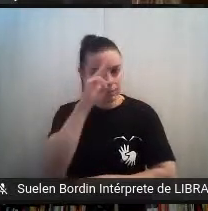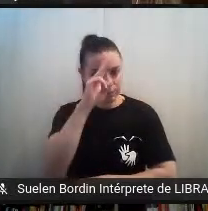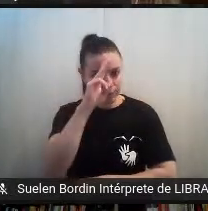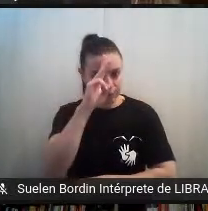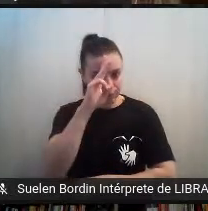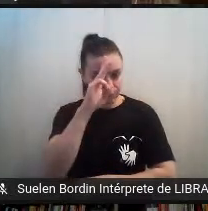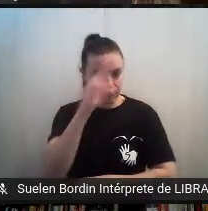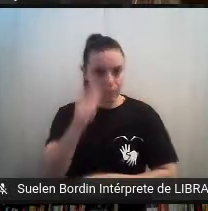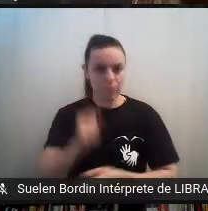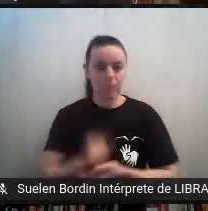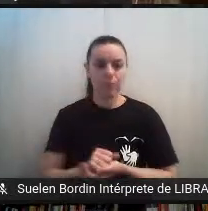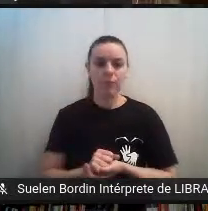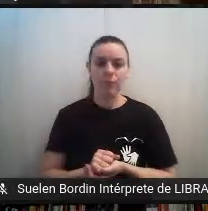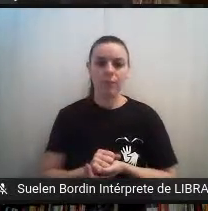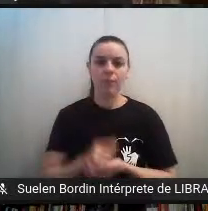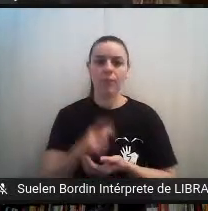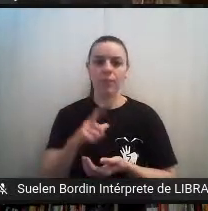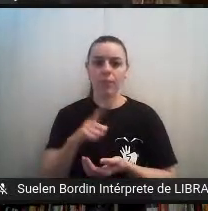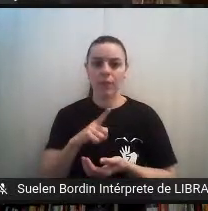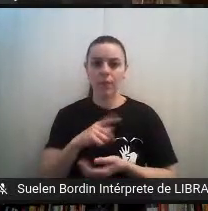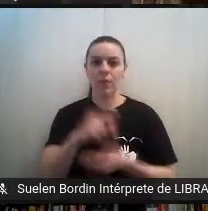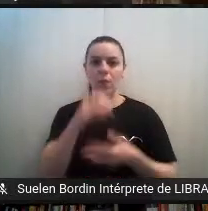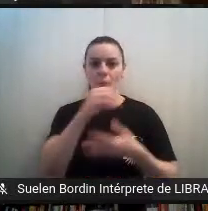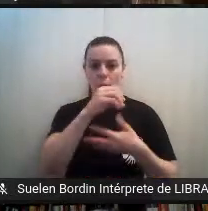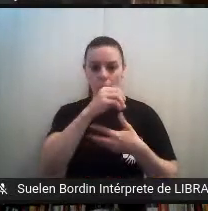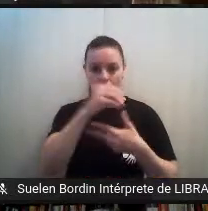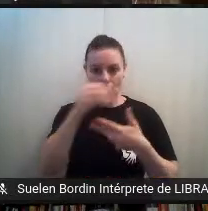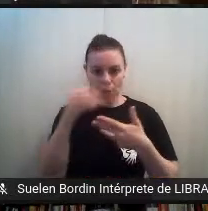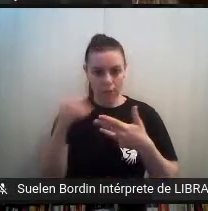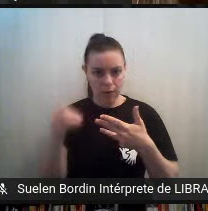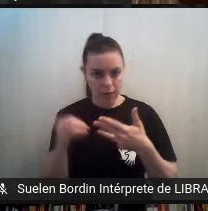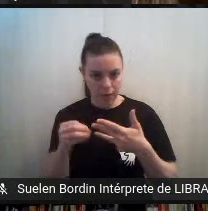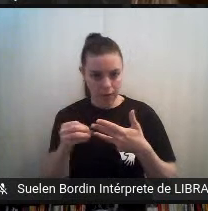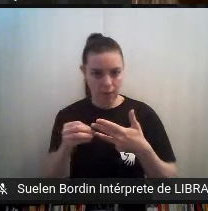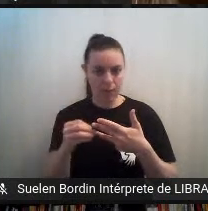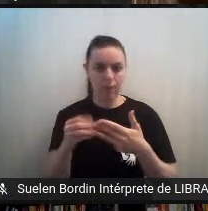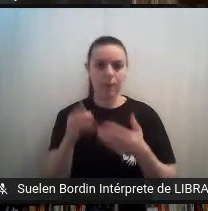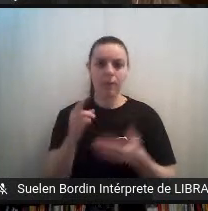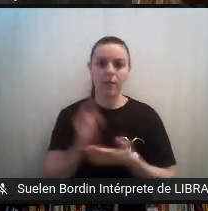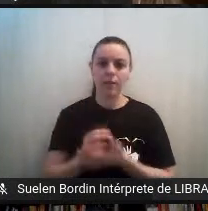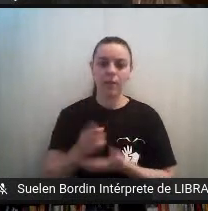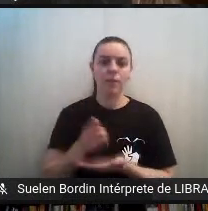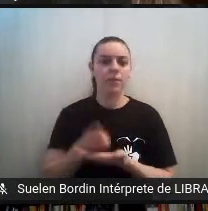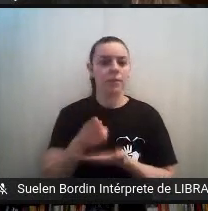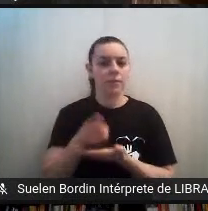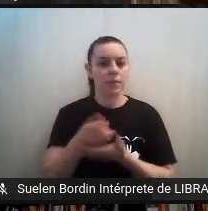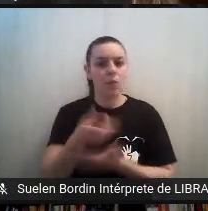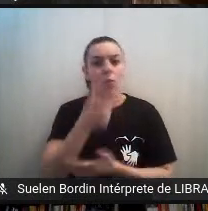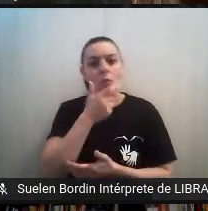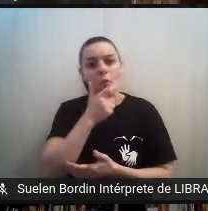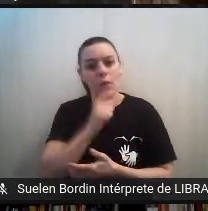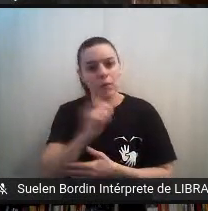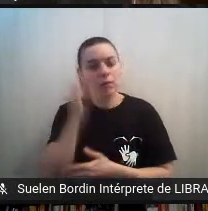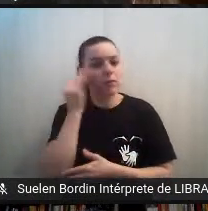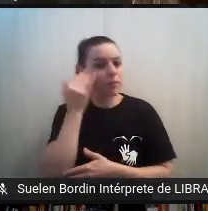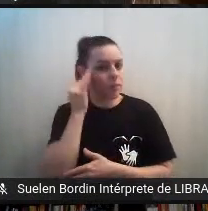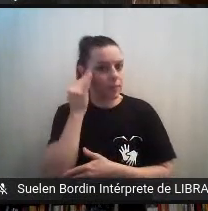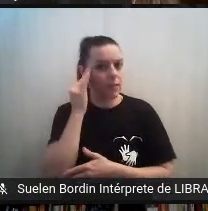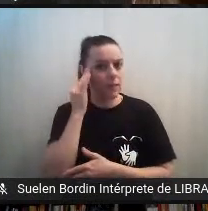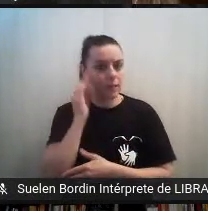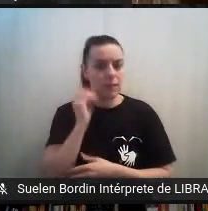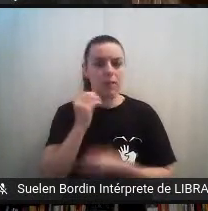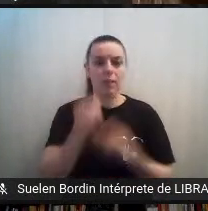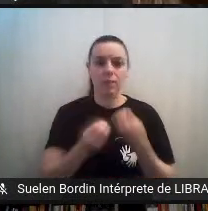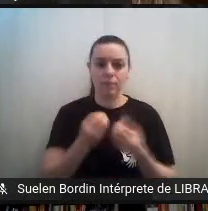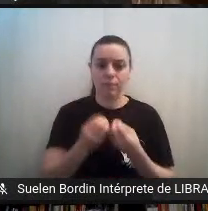nessa fase de Enem, de decidir o que a gente vai seguir, né? Então, eu acho que a Olimpíada teve uma grande importância para mim,